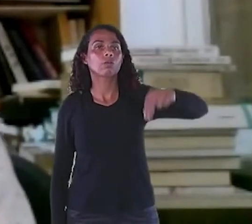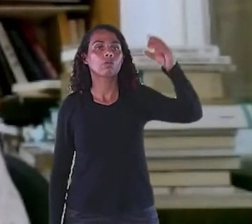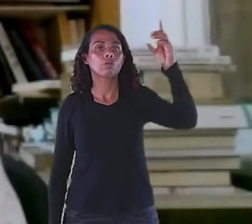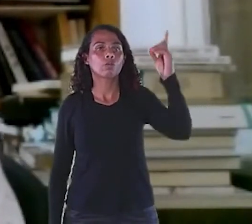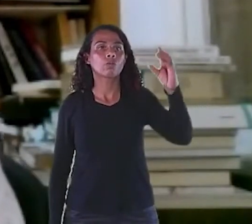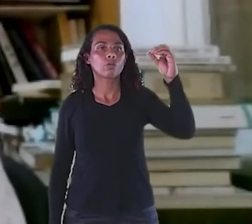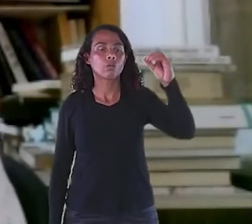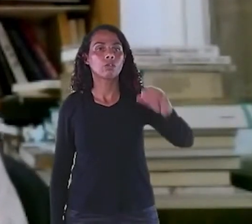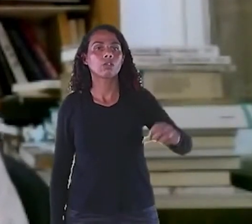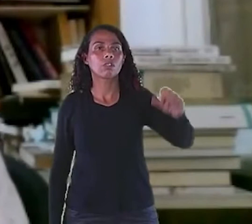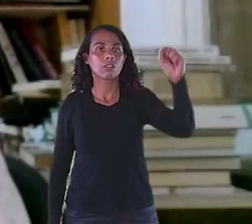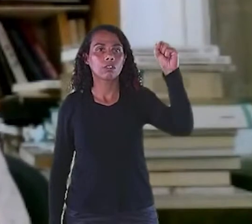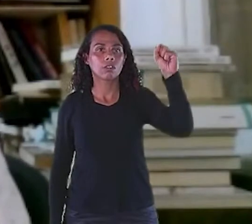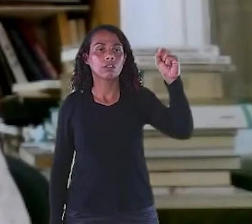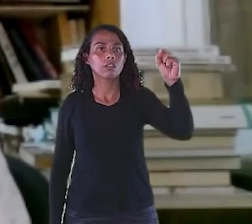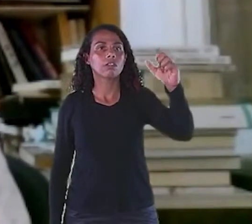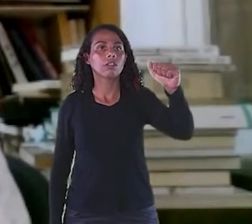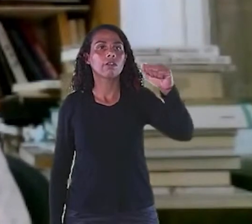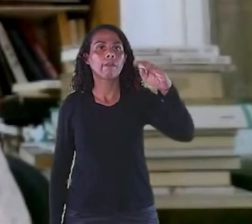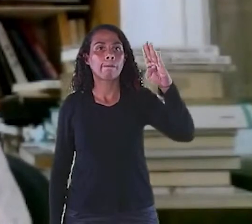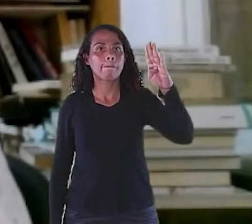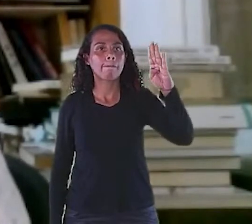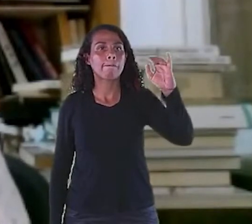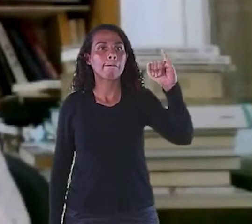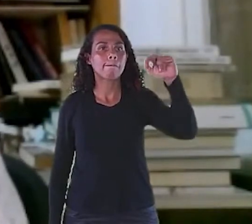Jaime Vale.